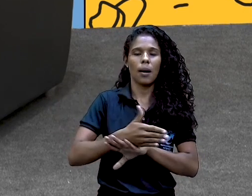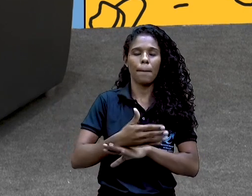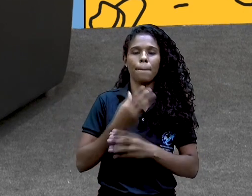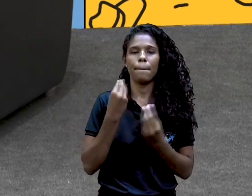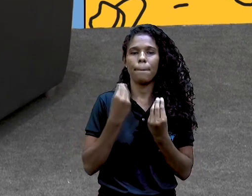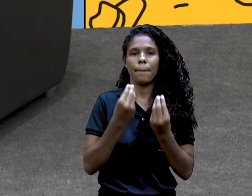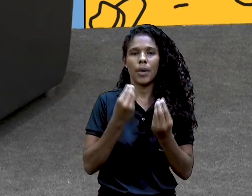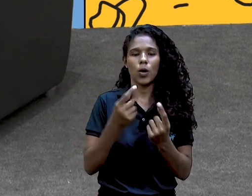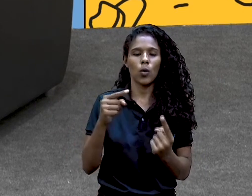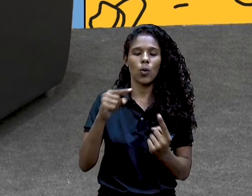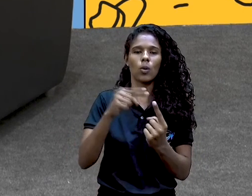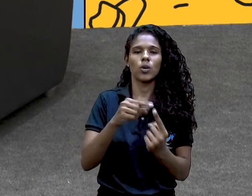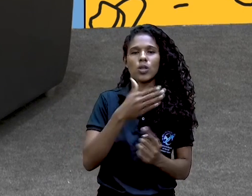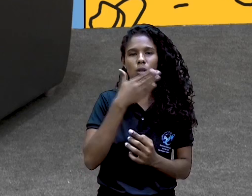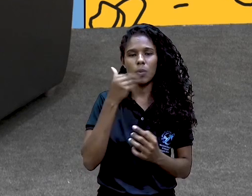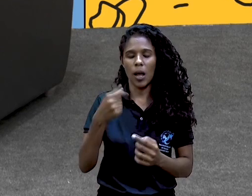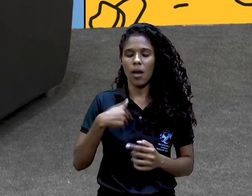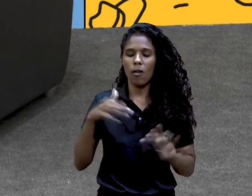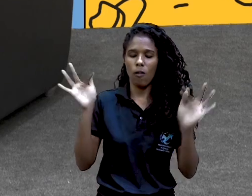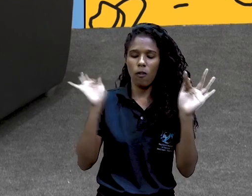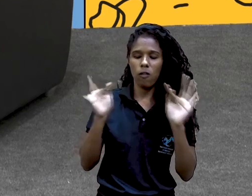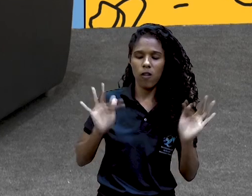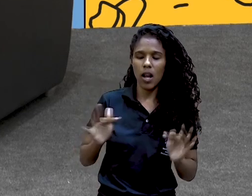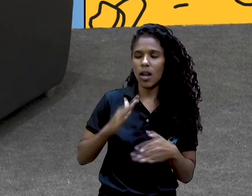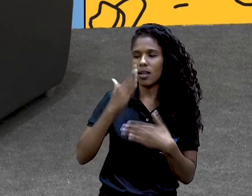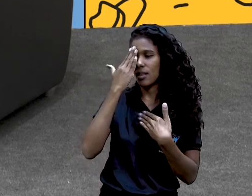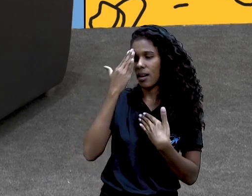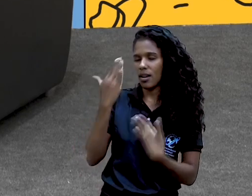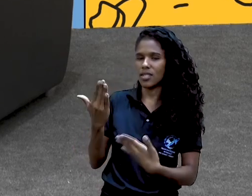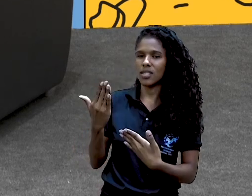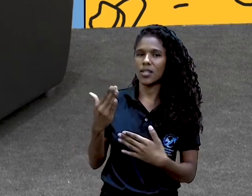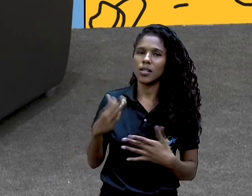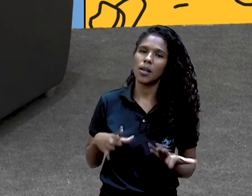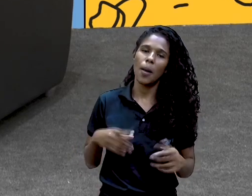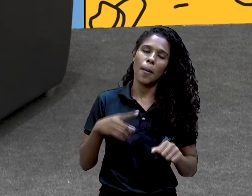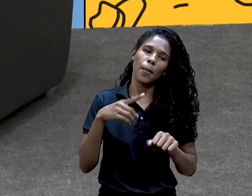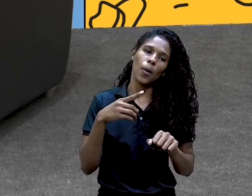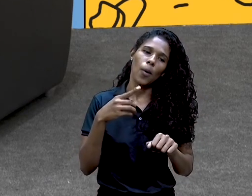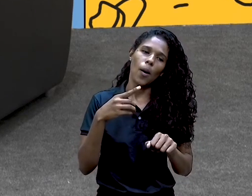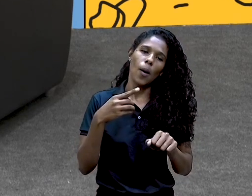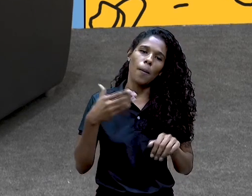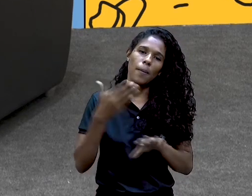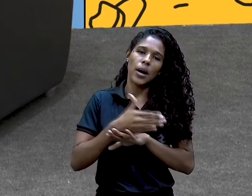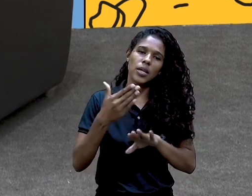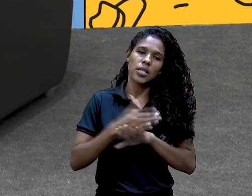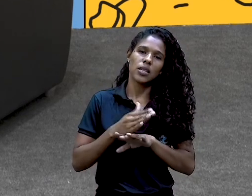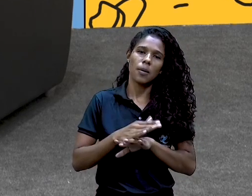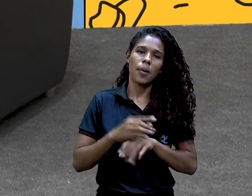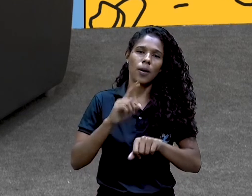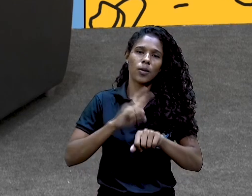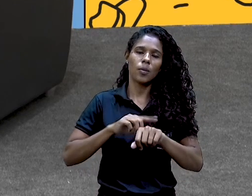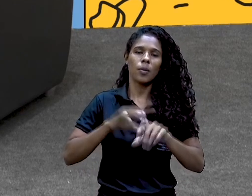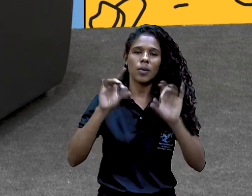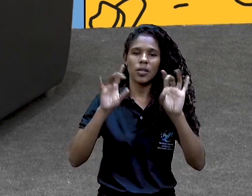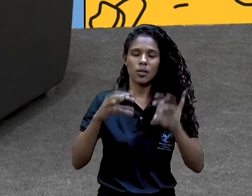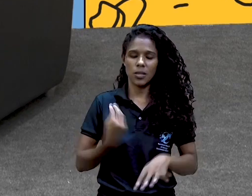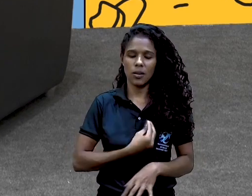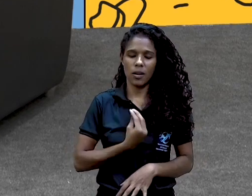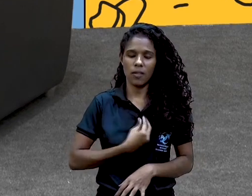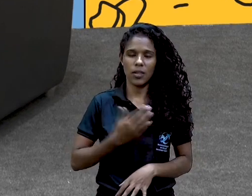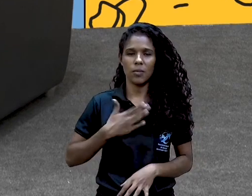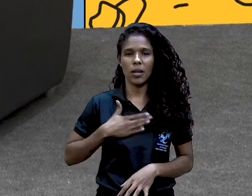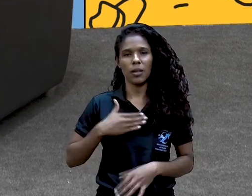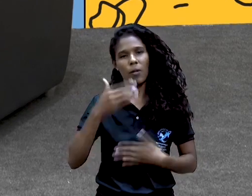muito feliz e agradecida por participar desse momento muito especial na minha vida, então eu agradeço demais.